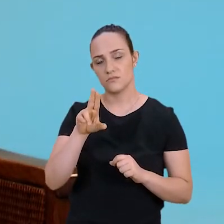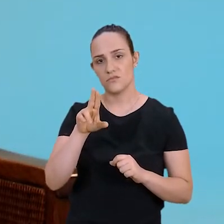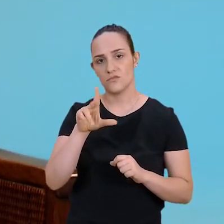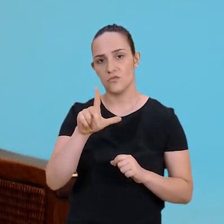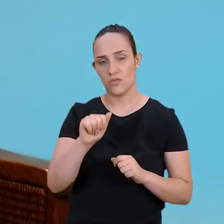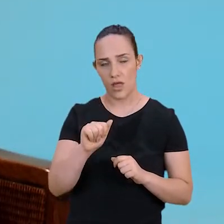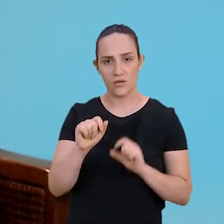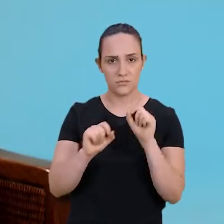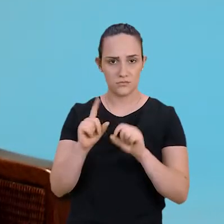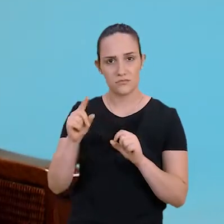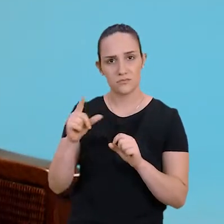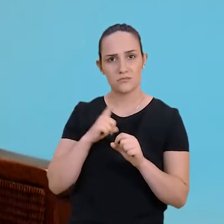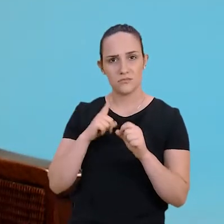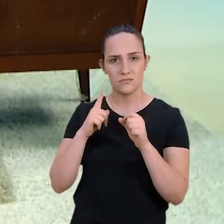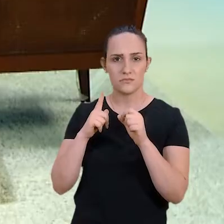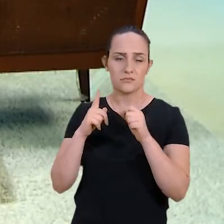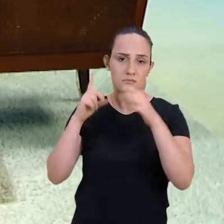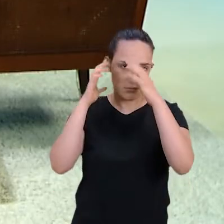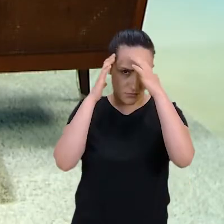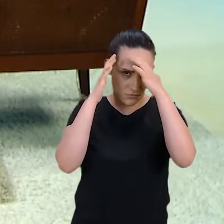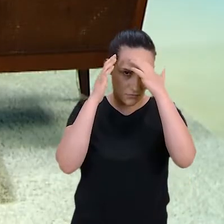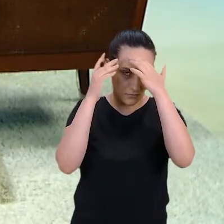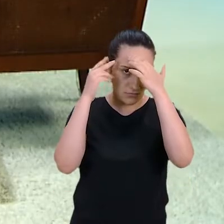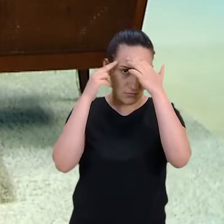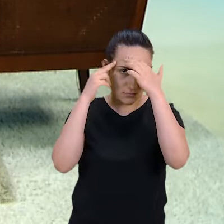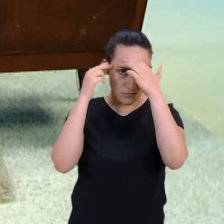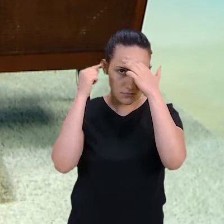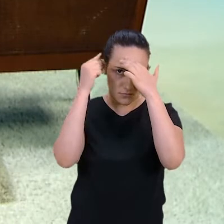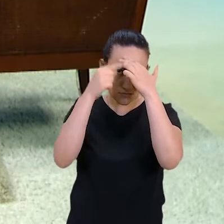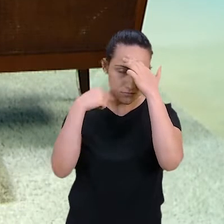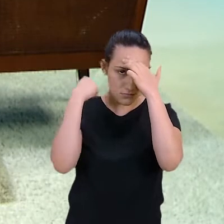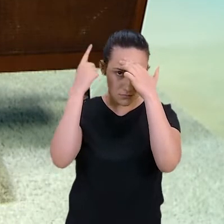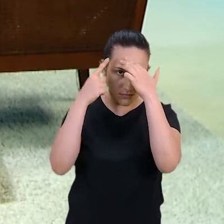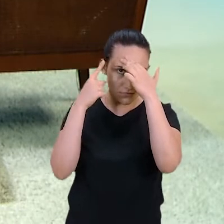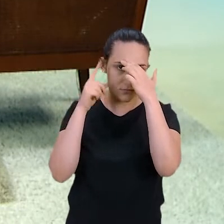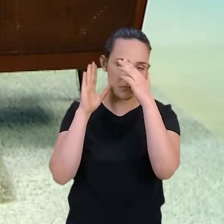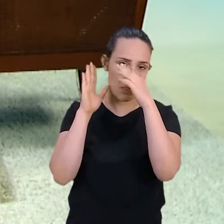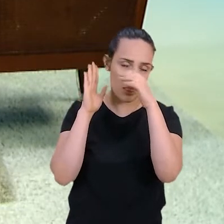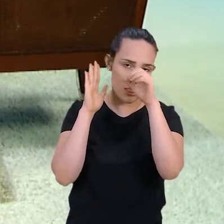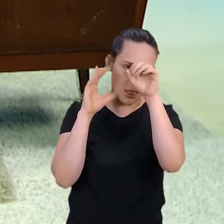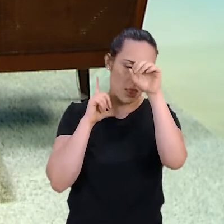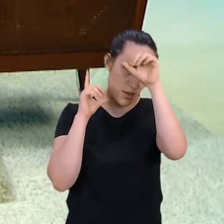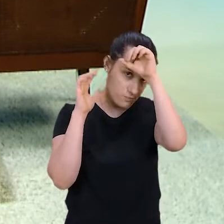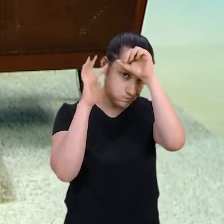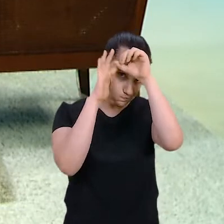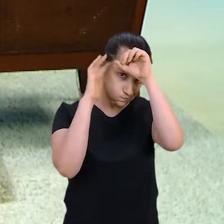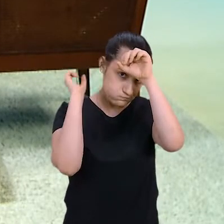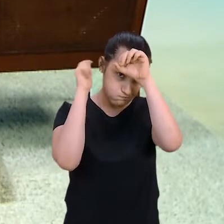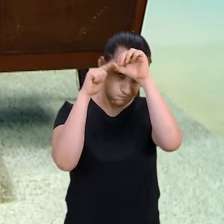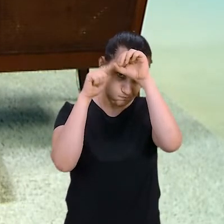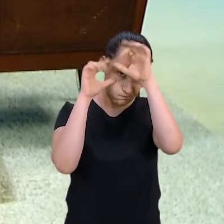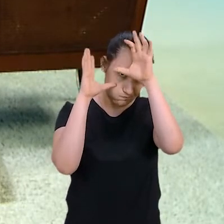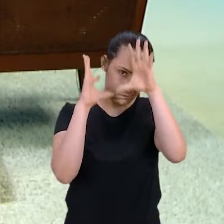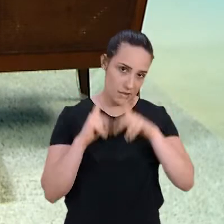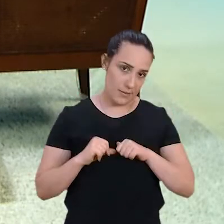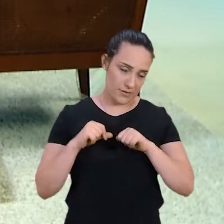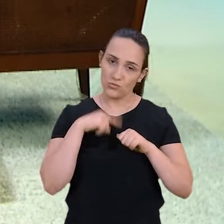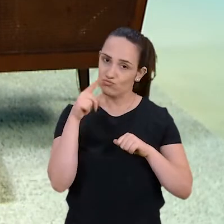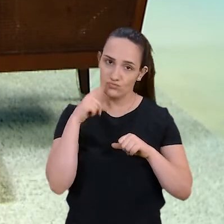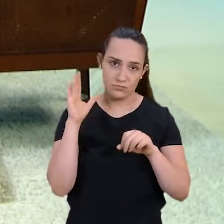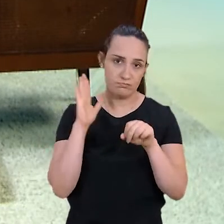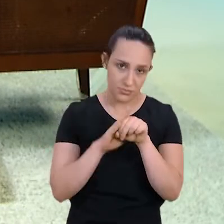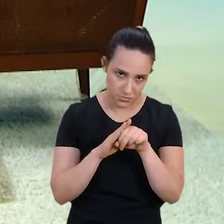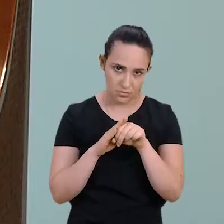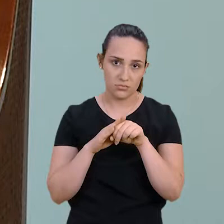Entupiu, que elas, não sei o que acontece, eu acho que é do organismo, elas entopem, dá um problema. e entope e não funciona. E isso